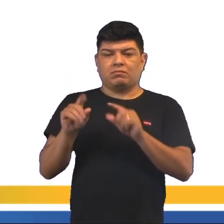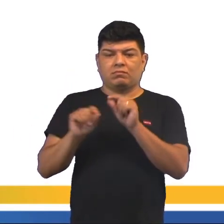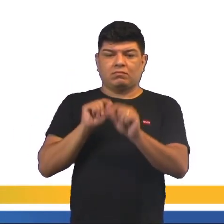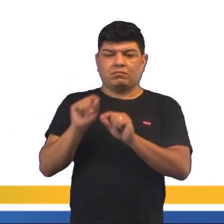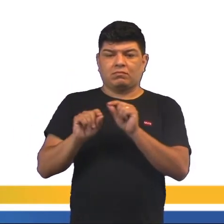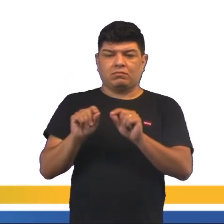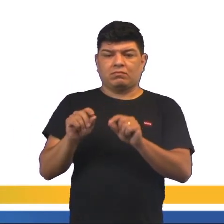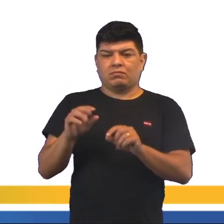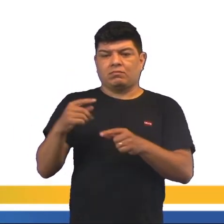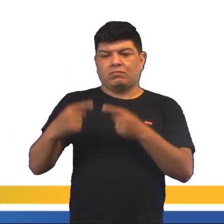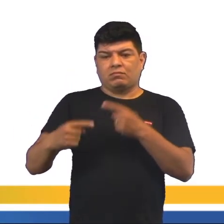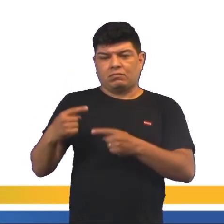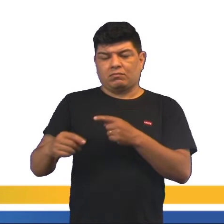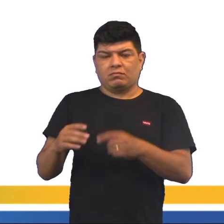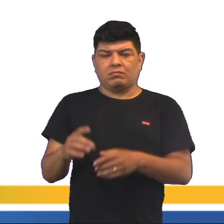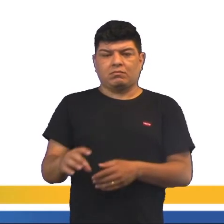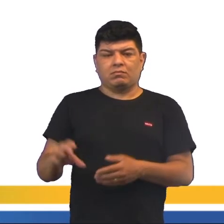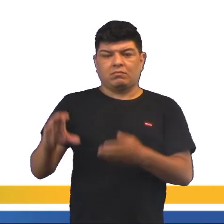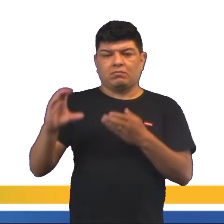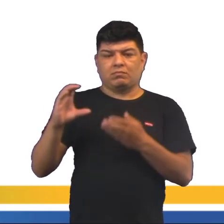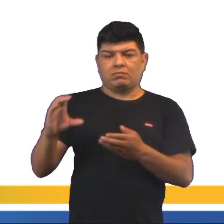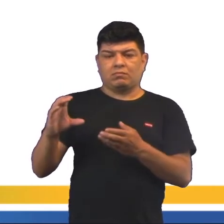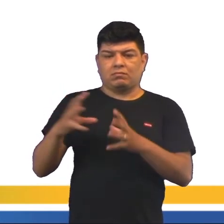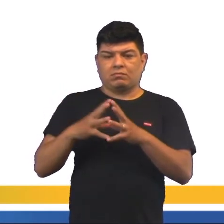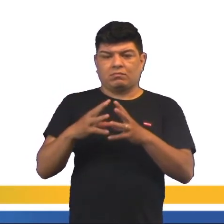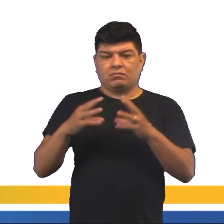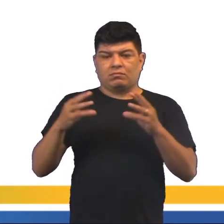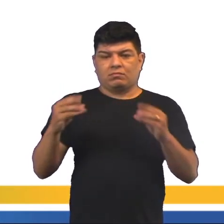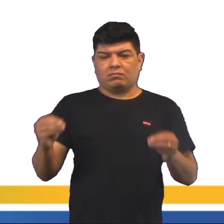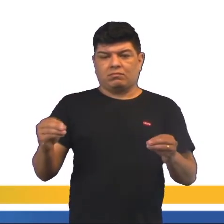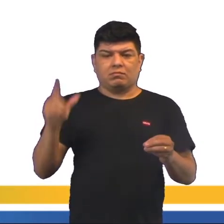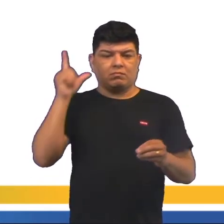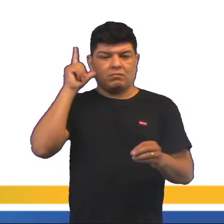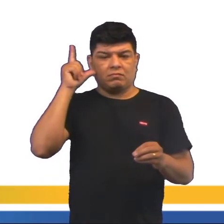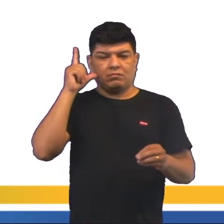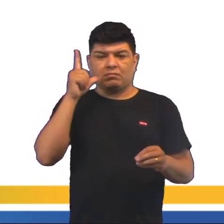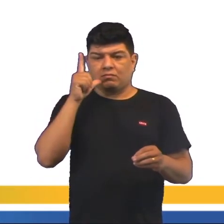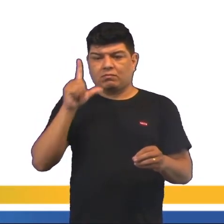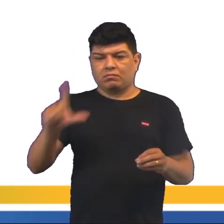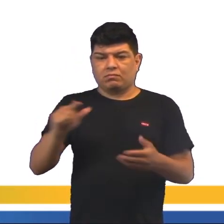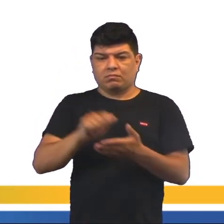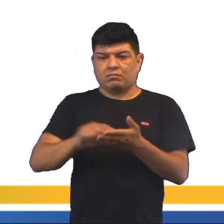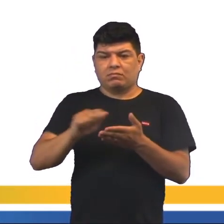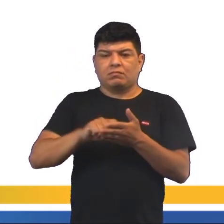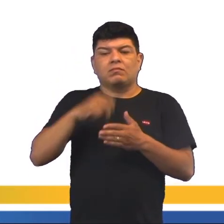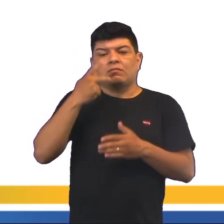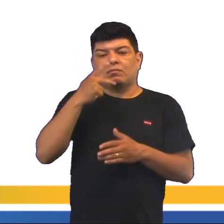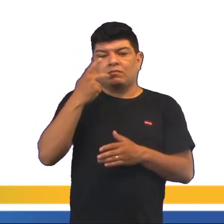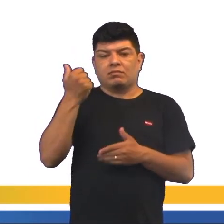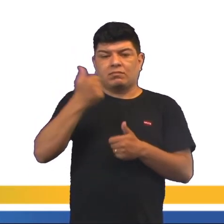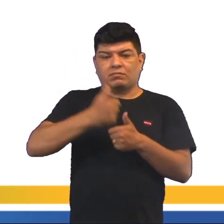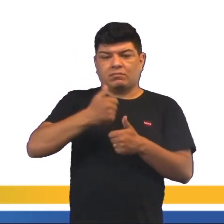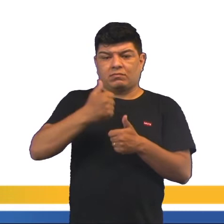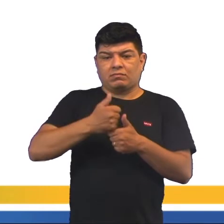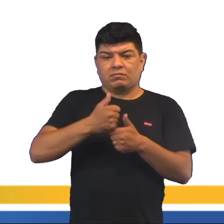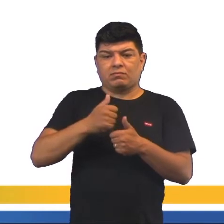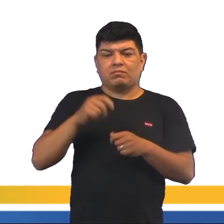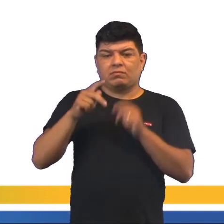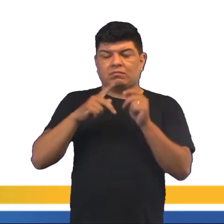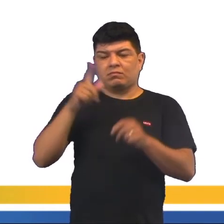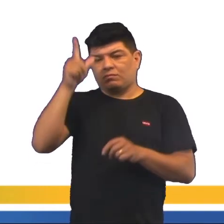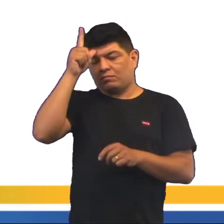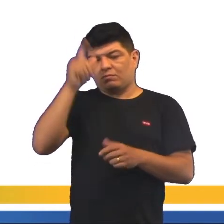fragmentação do poder político. Letra C, desaparecimento do latim como língua escrita e falada, substituída pelos